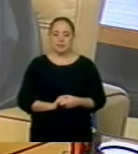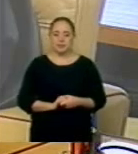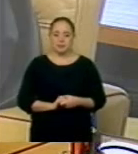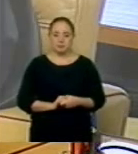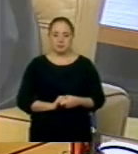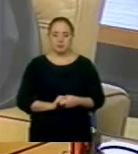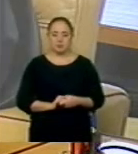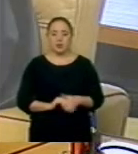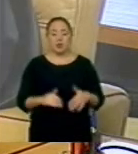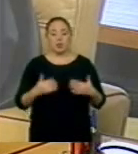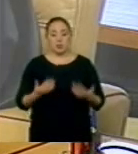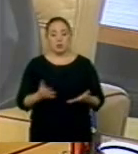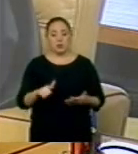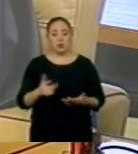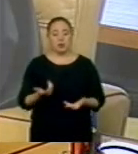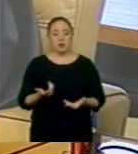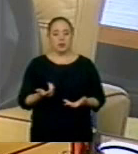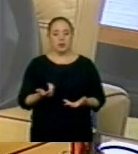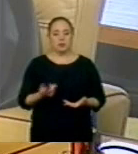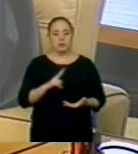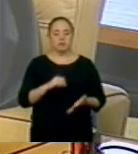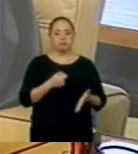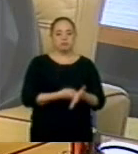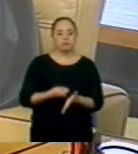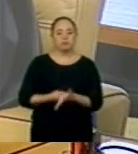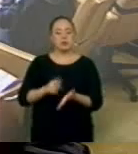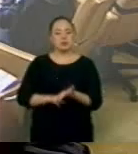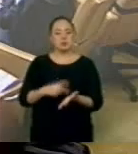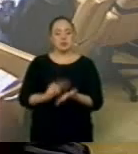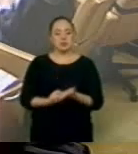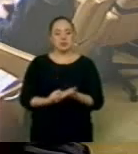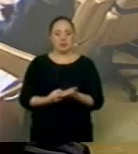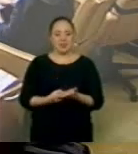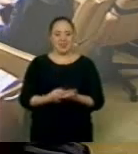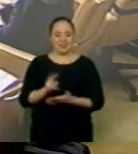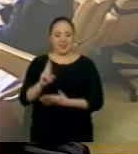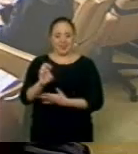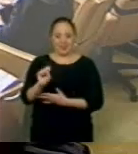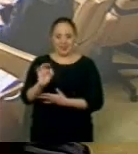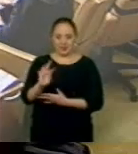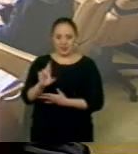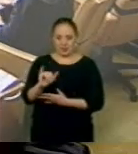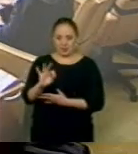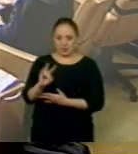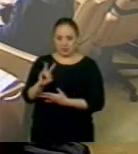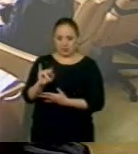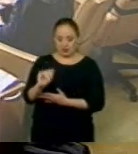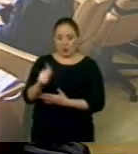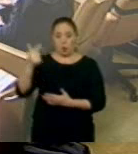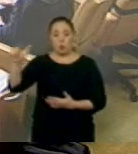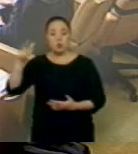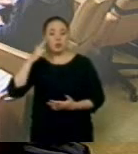são naturalmente reivindicarão interpretação restritiva. Fora dessas hipóteses,